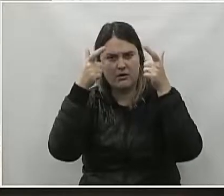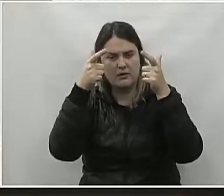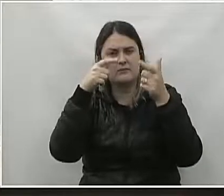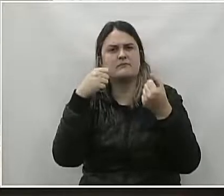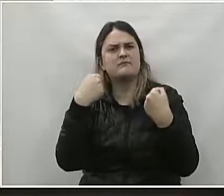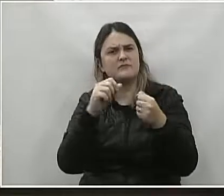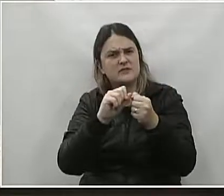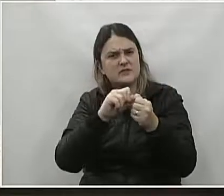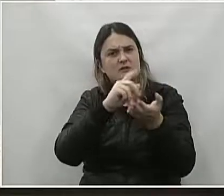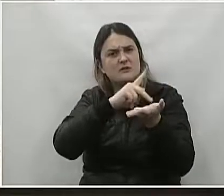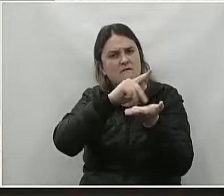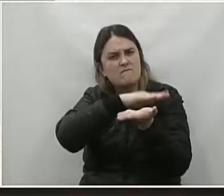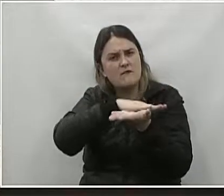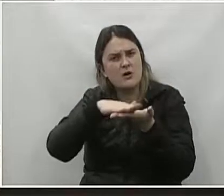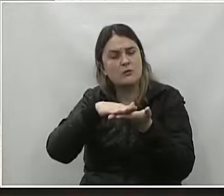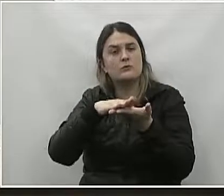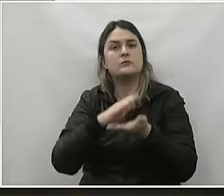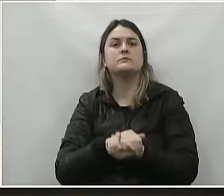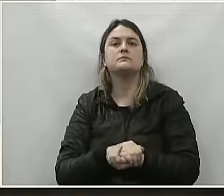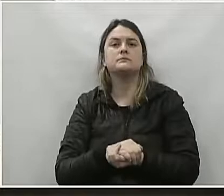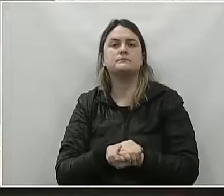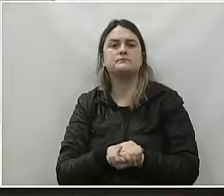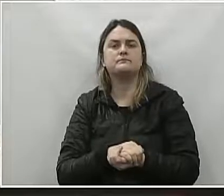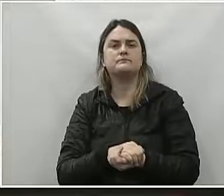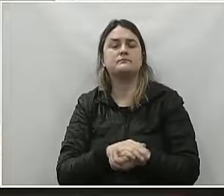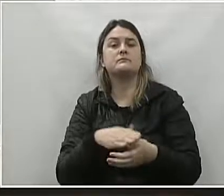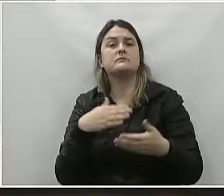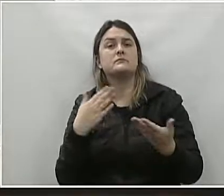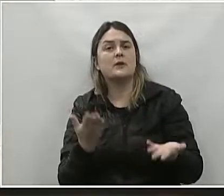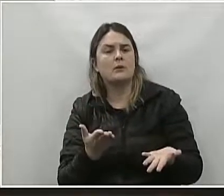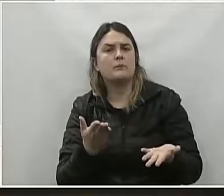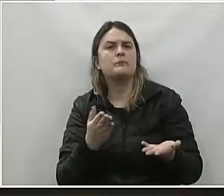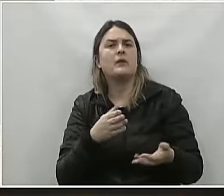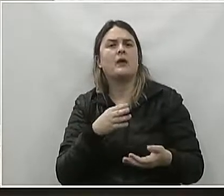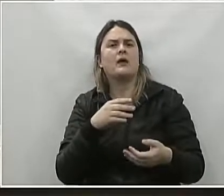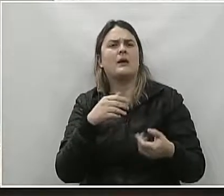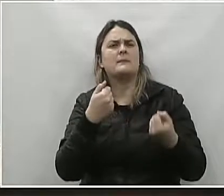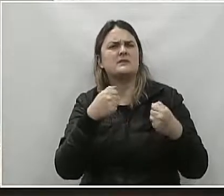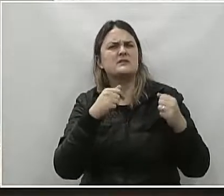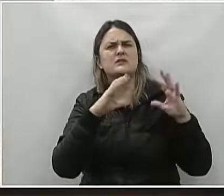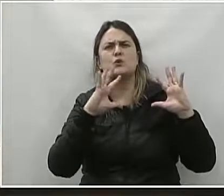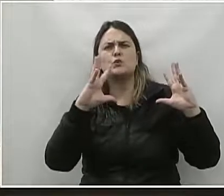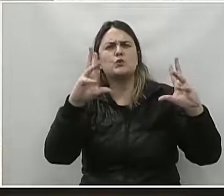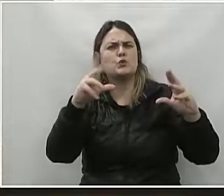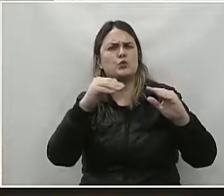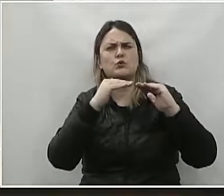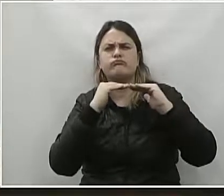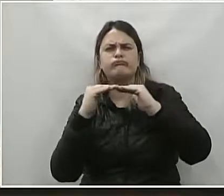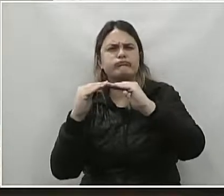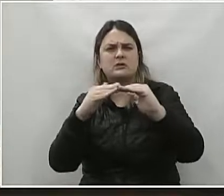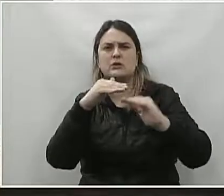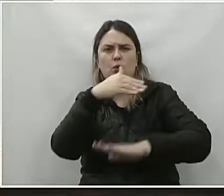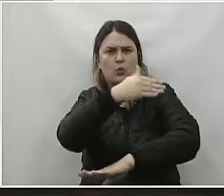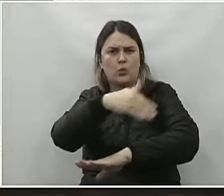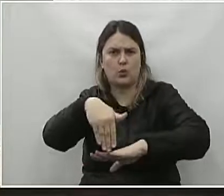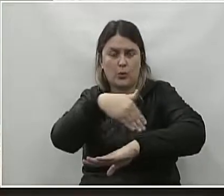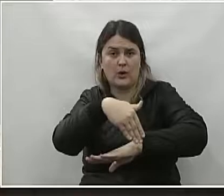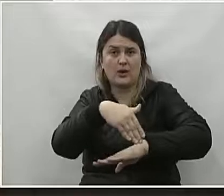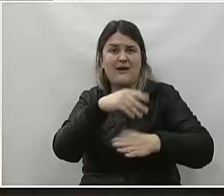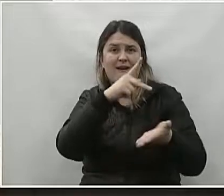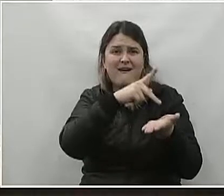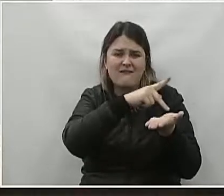asfaltamento municipal. Justificativa. Visando a padronização das vias públicas, a pavimentação em